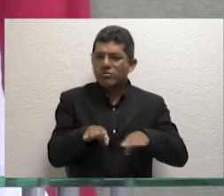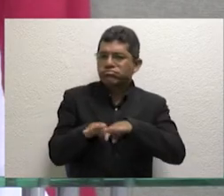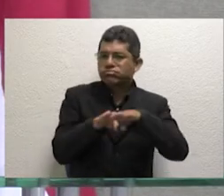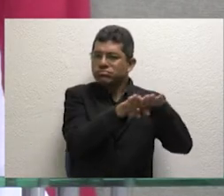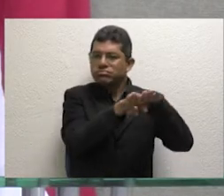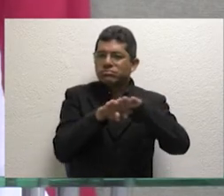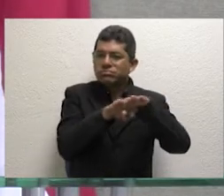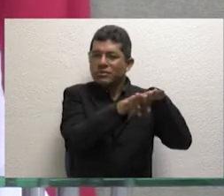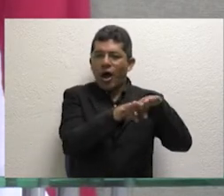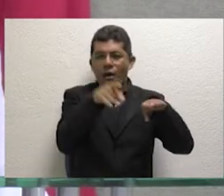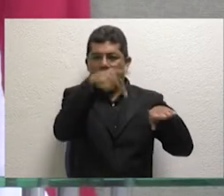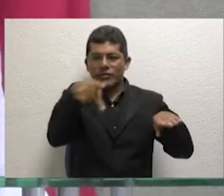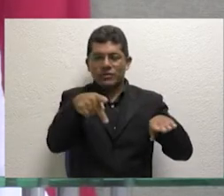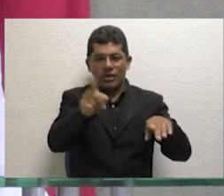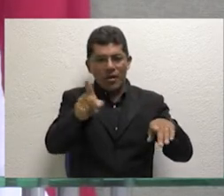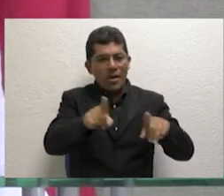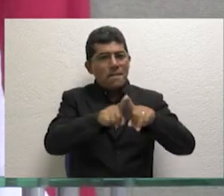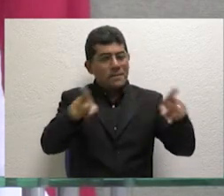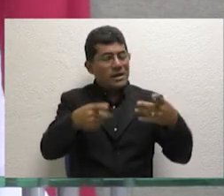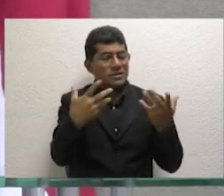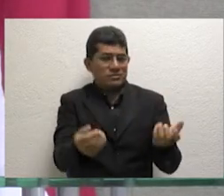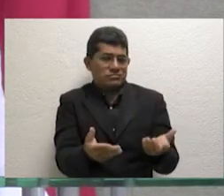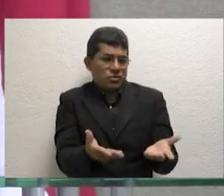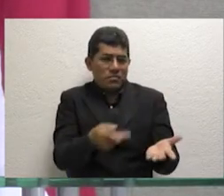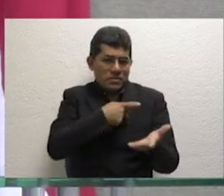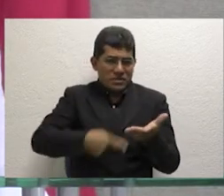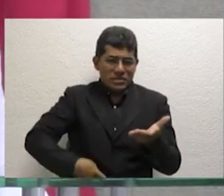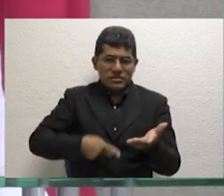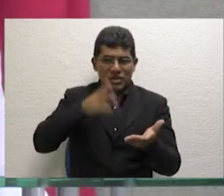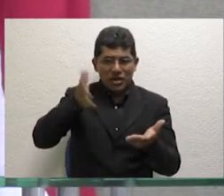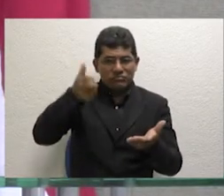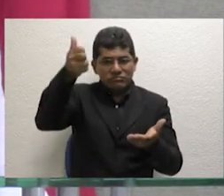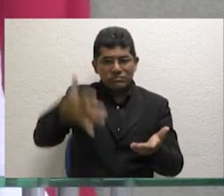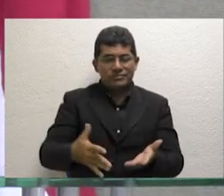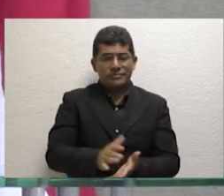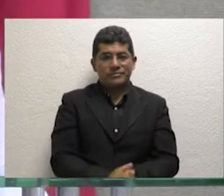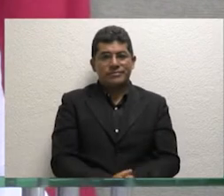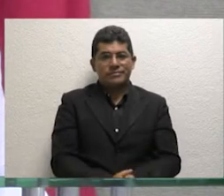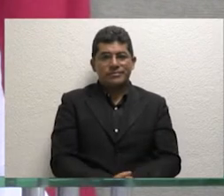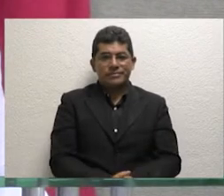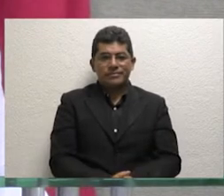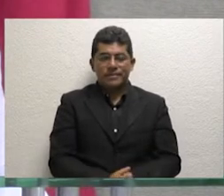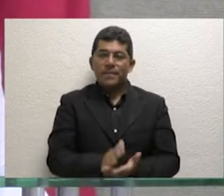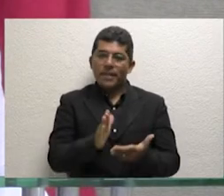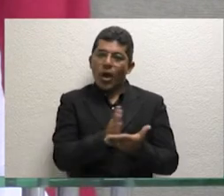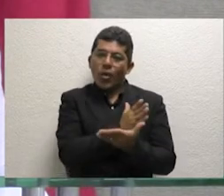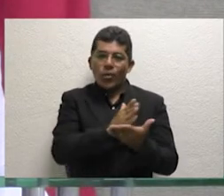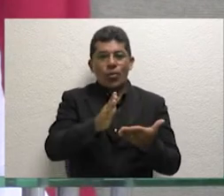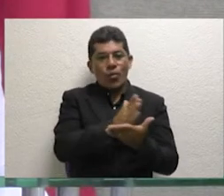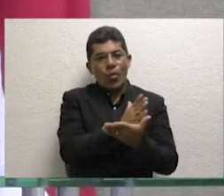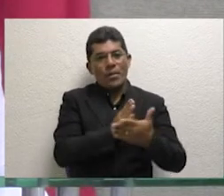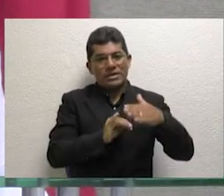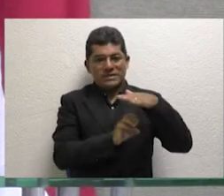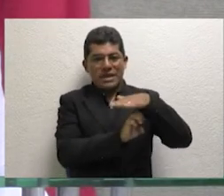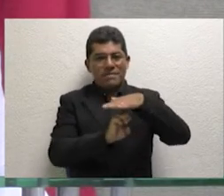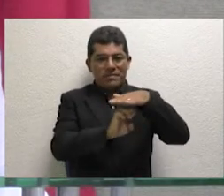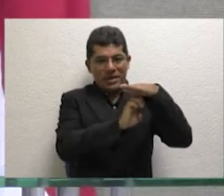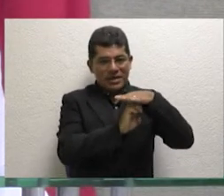professores mas como o presidente falou algumas empresas e entidades